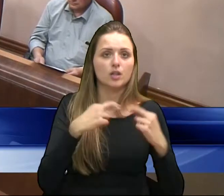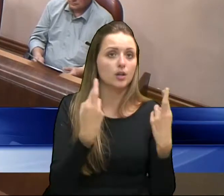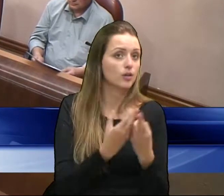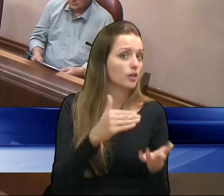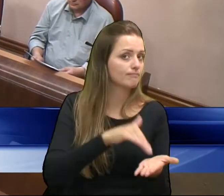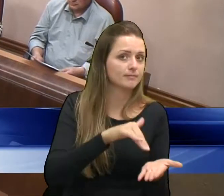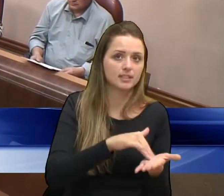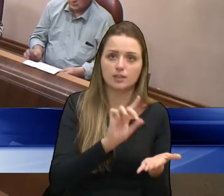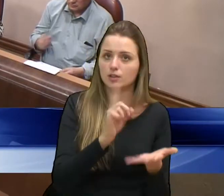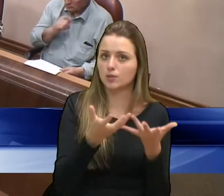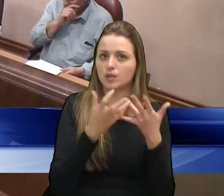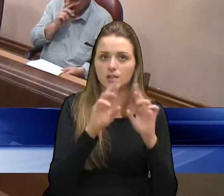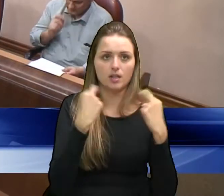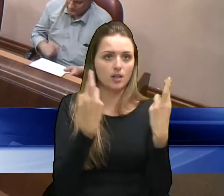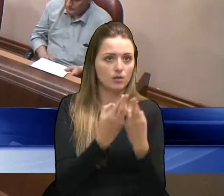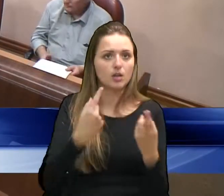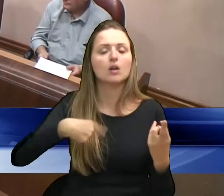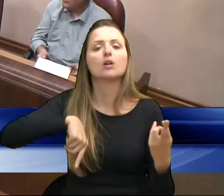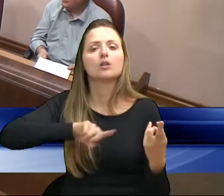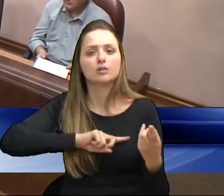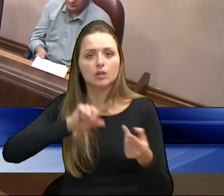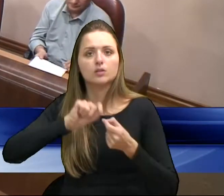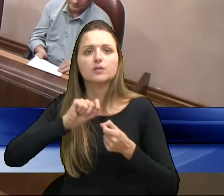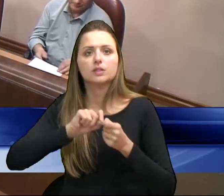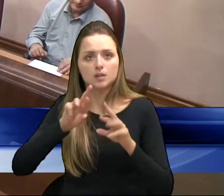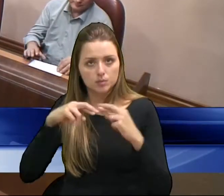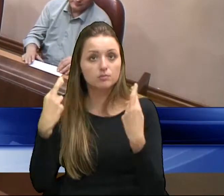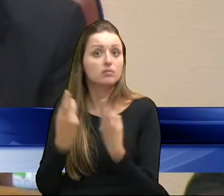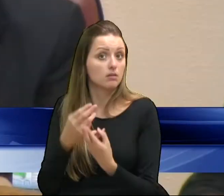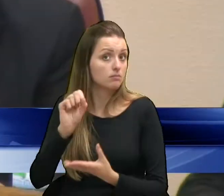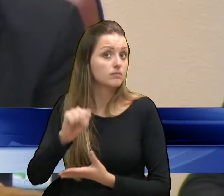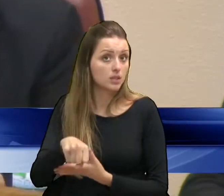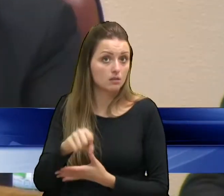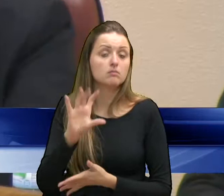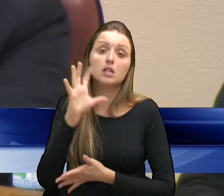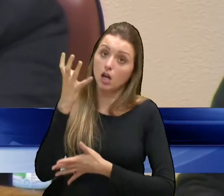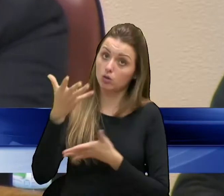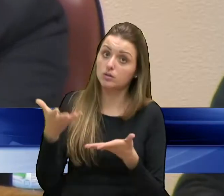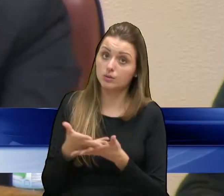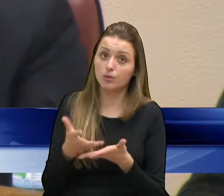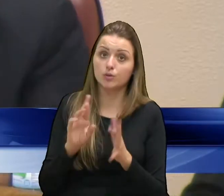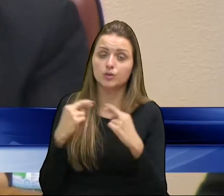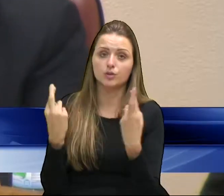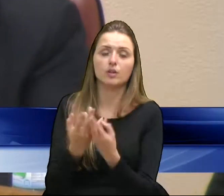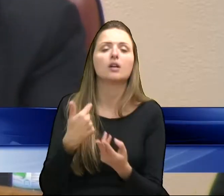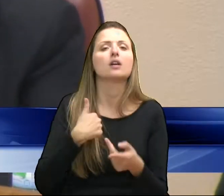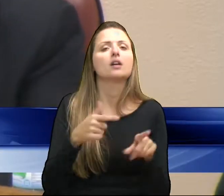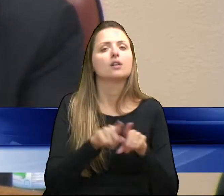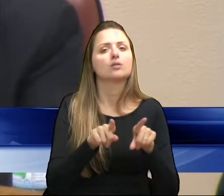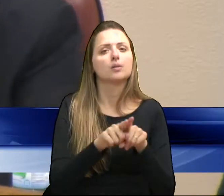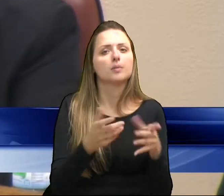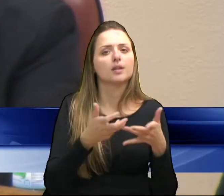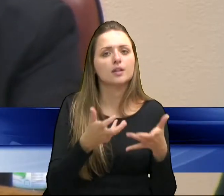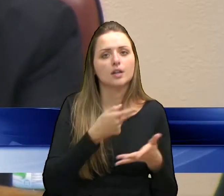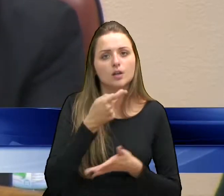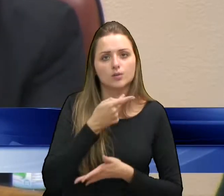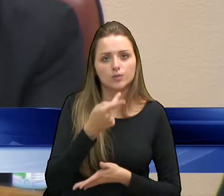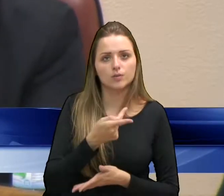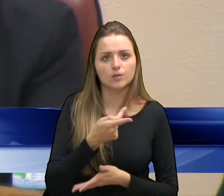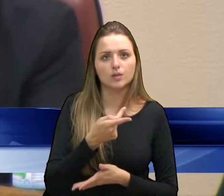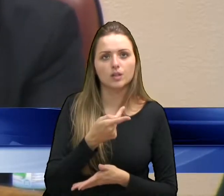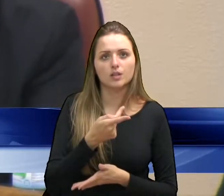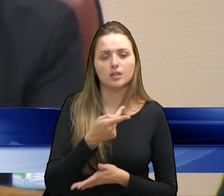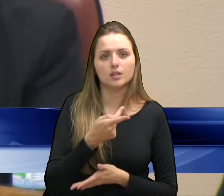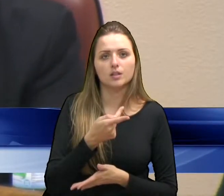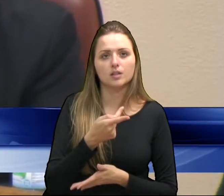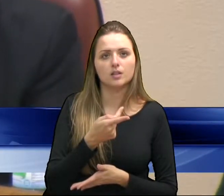fazer audiência, nós protocolamos para fazer audiência, e ela aconteceu. Eu também queria deixar registrado aqui a